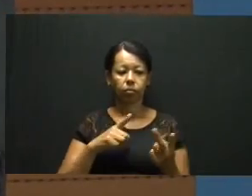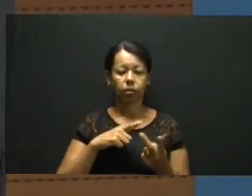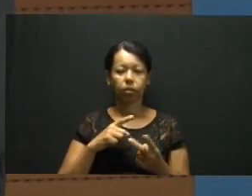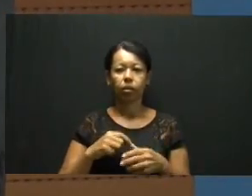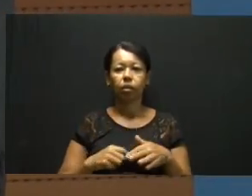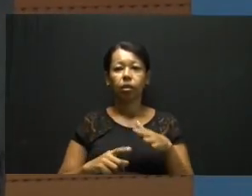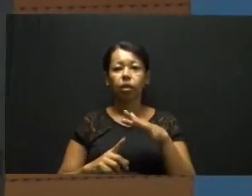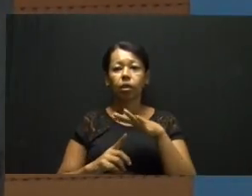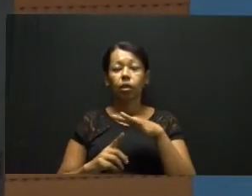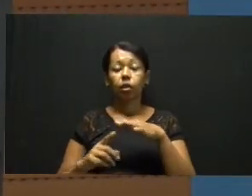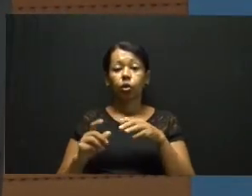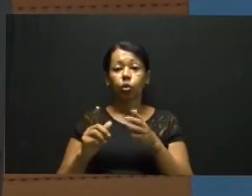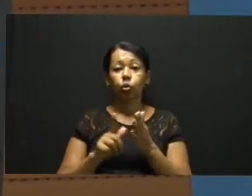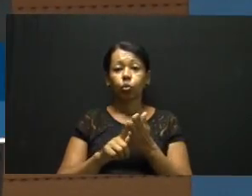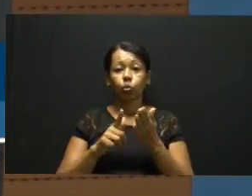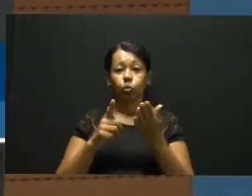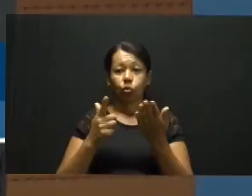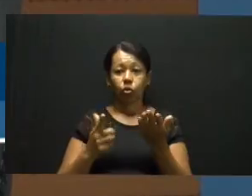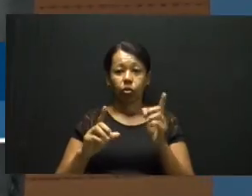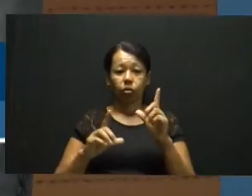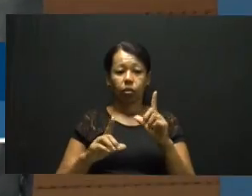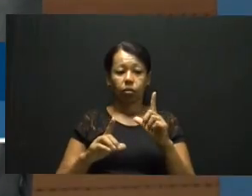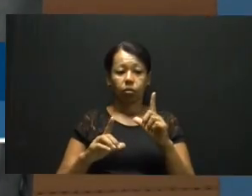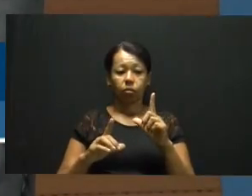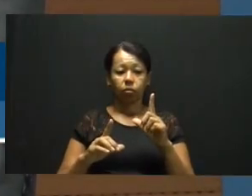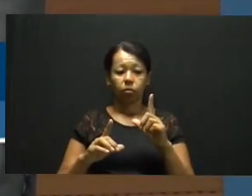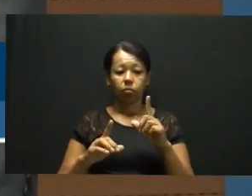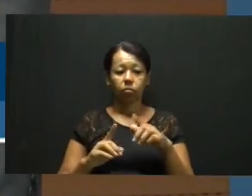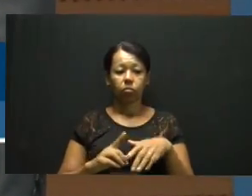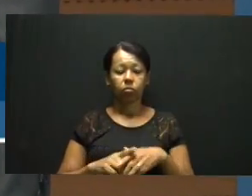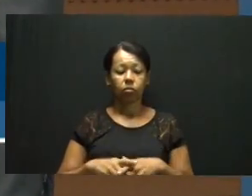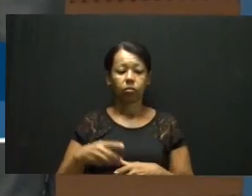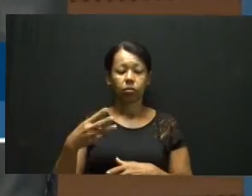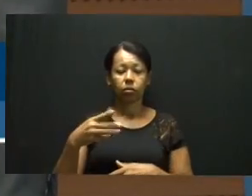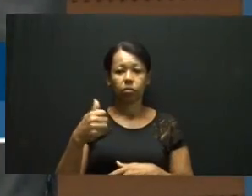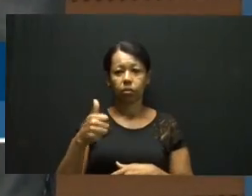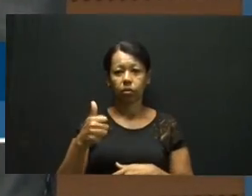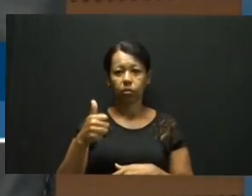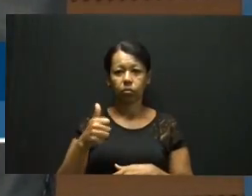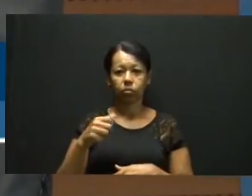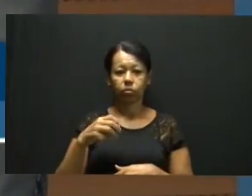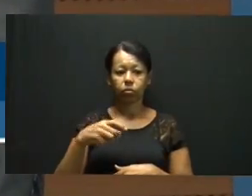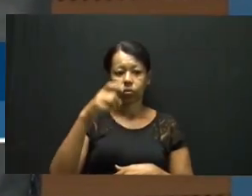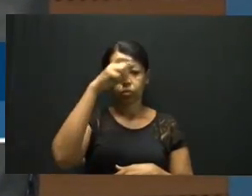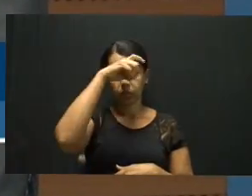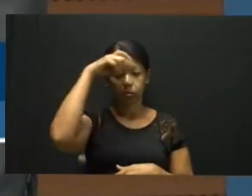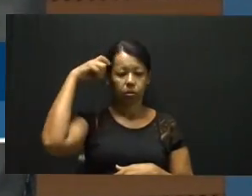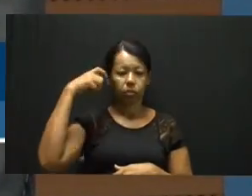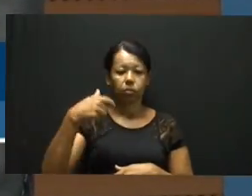jornal A Tribuna, de 31 de janeiro de 2017,